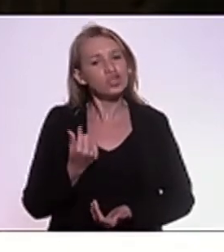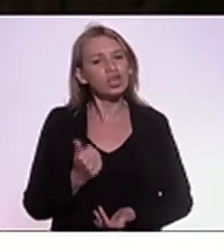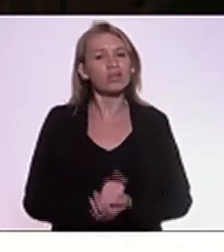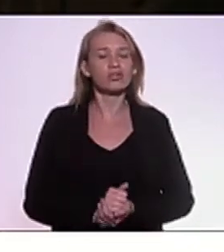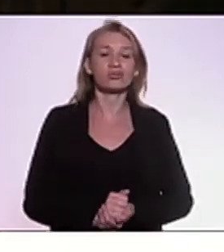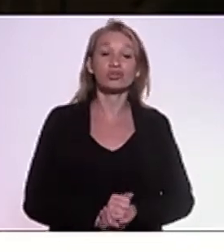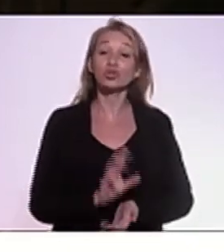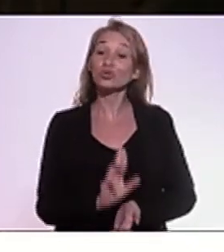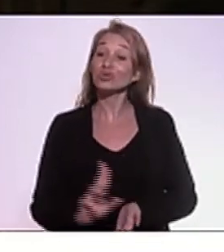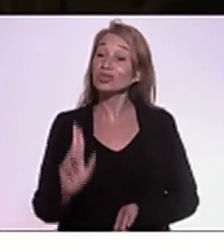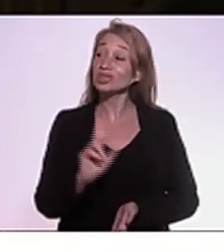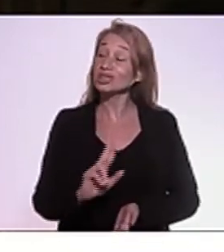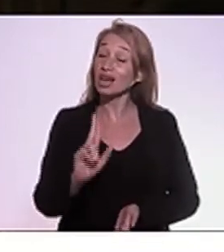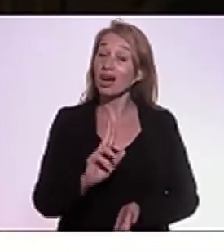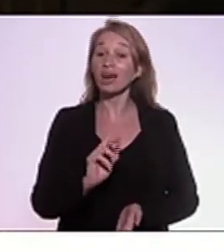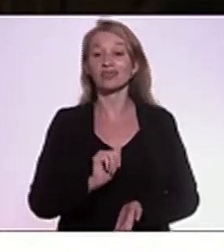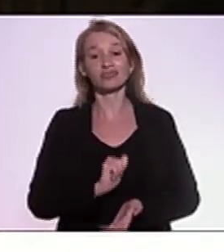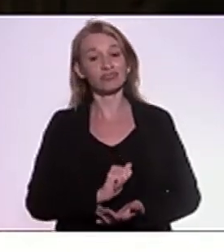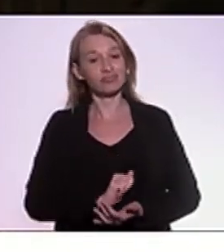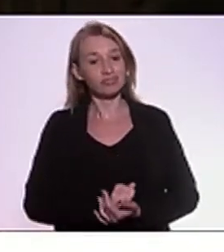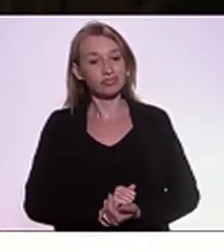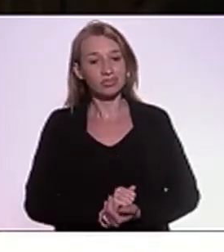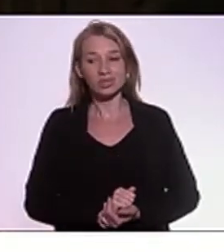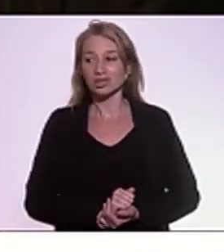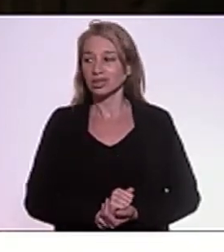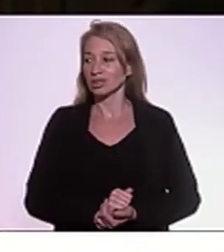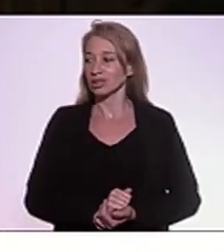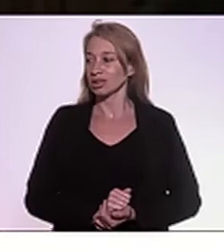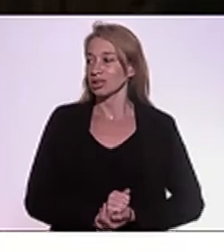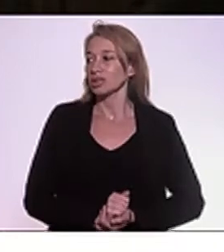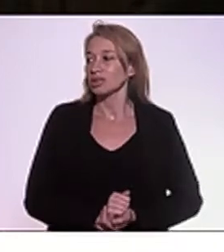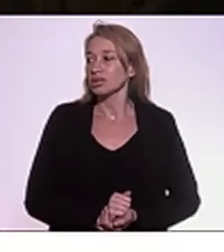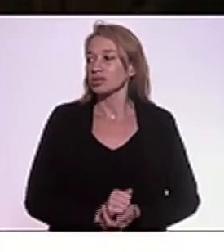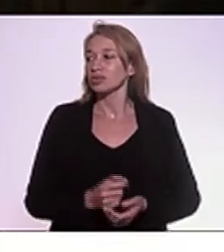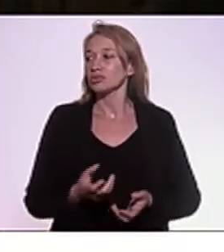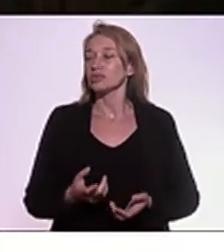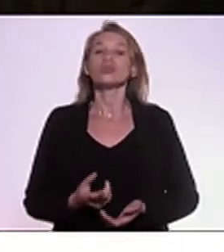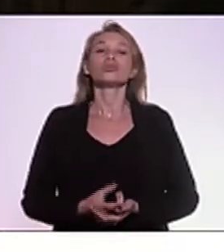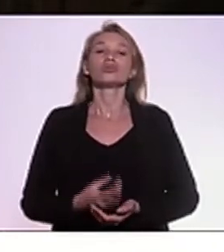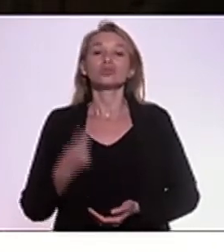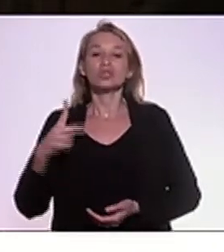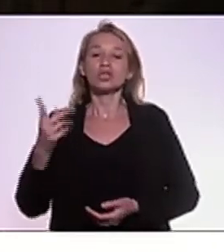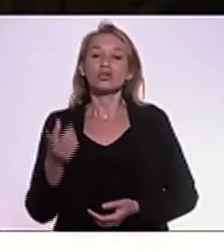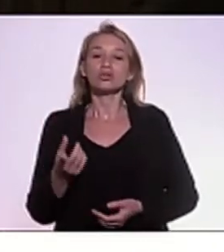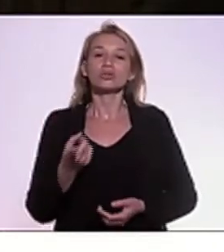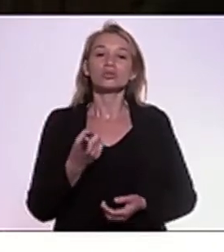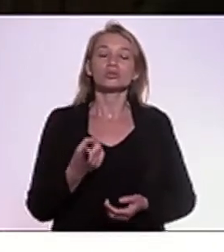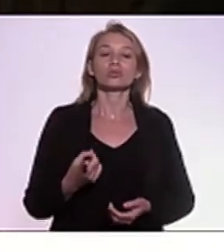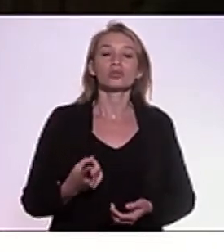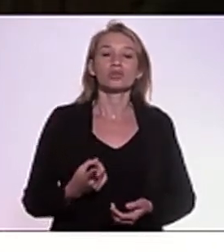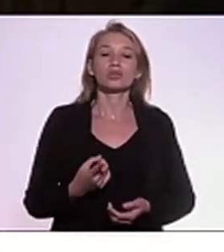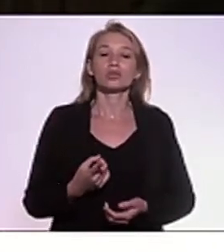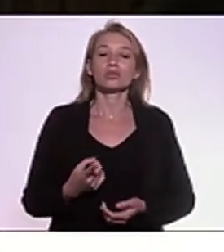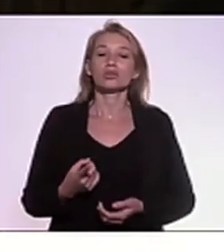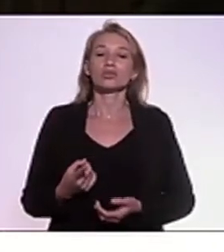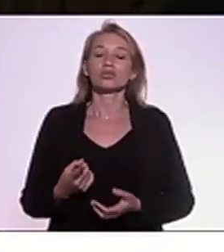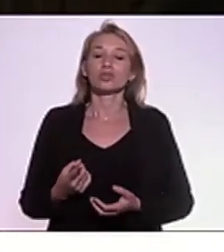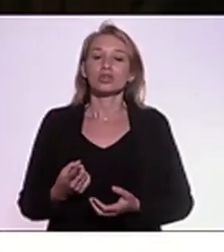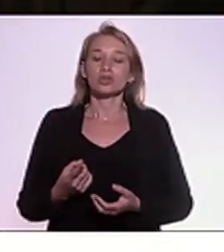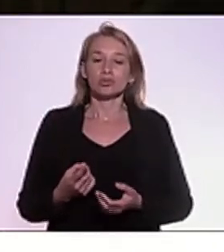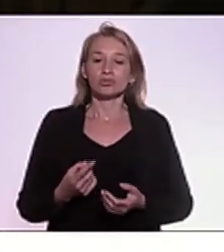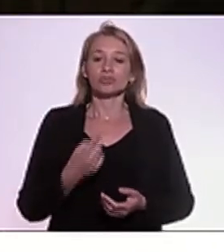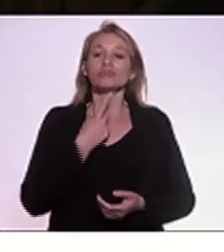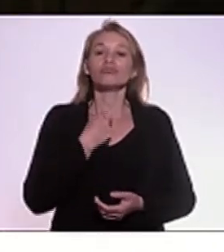fazer delas, dar a elas o destino que ele bem entender. Enquanto nós tivermos voz aqui